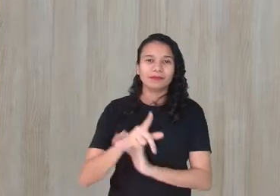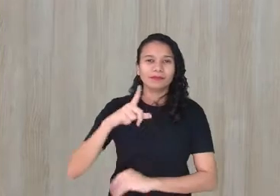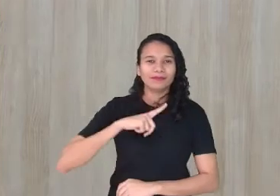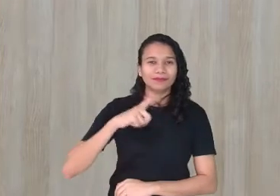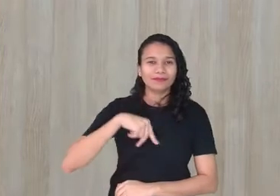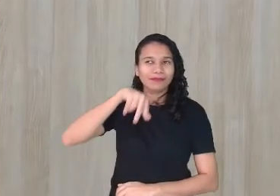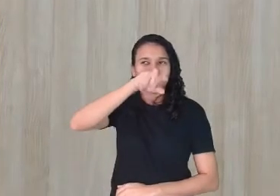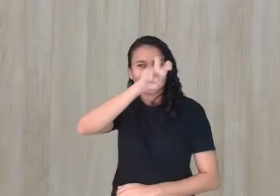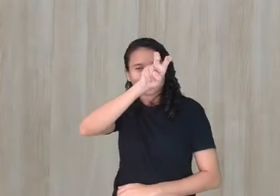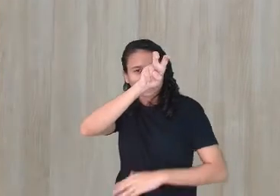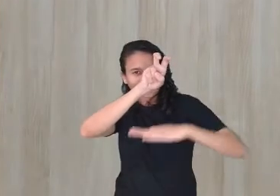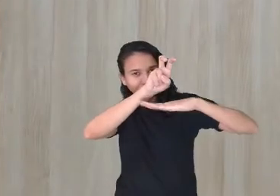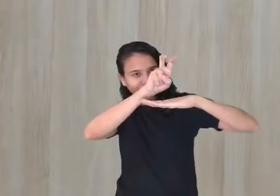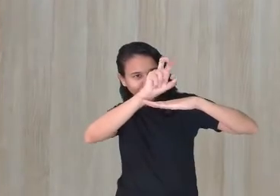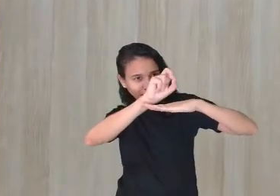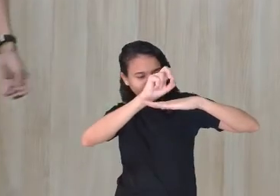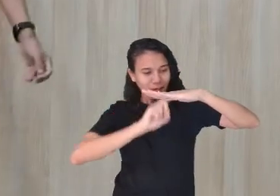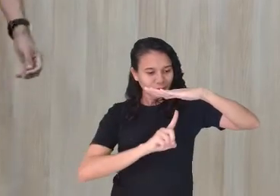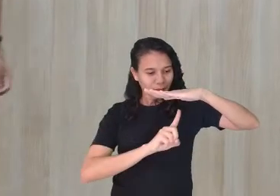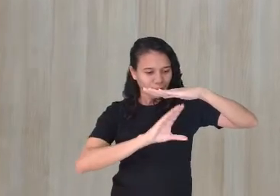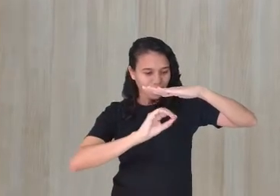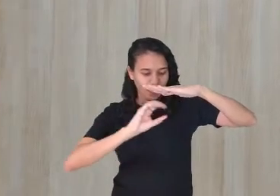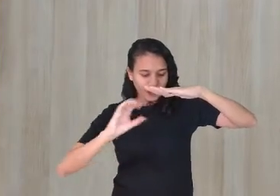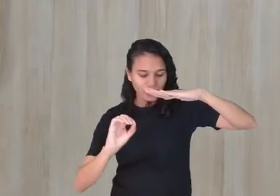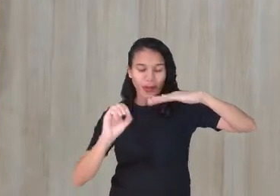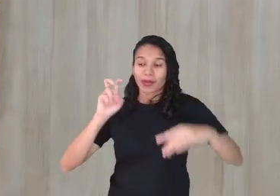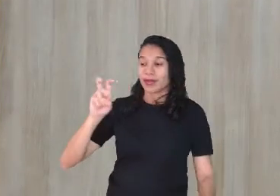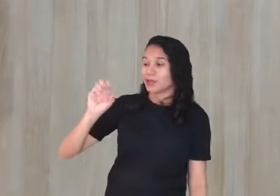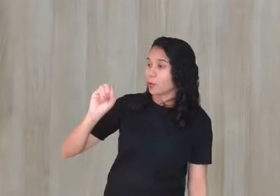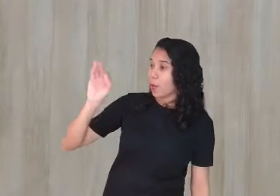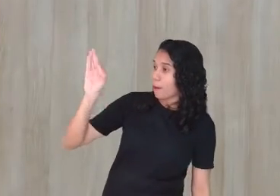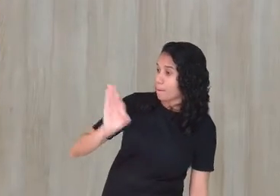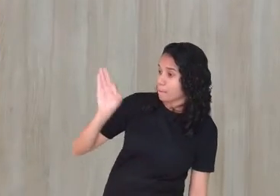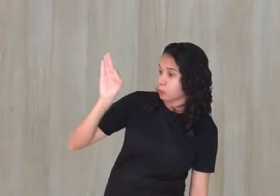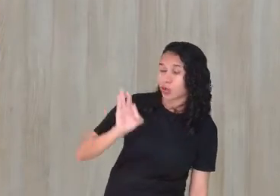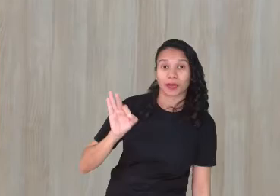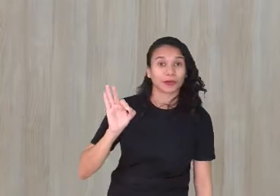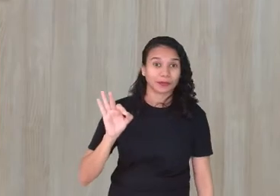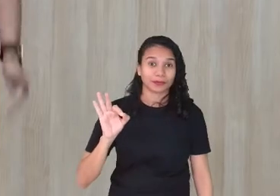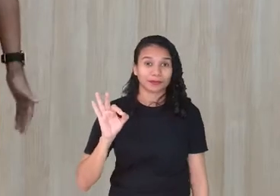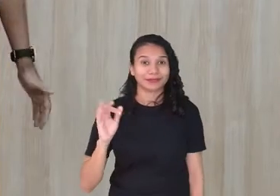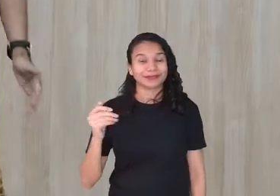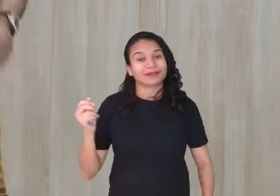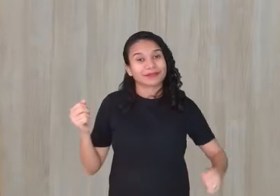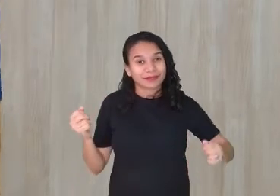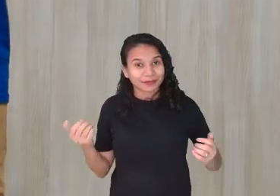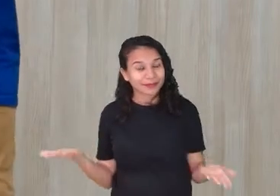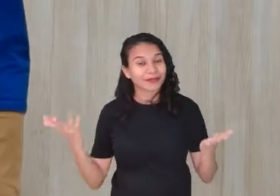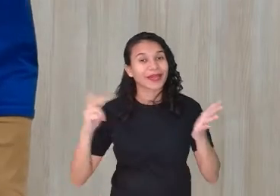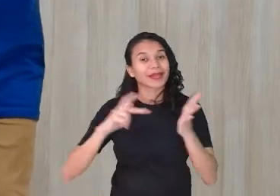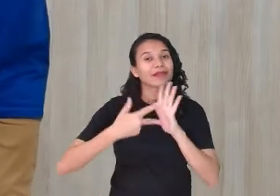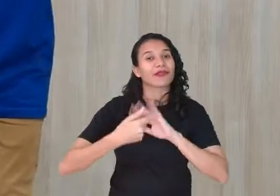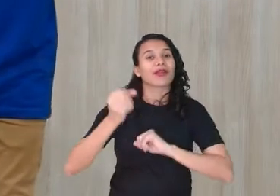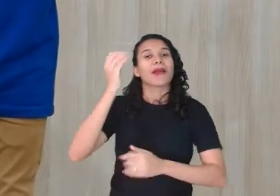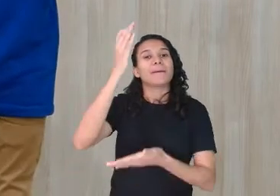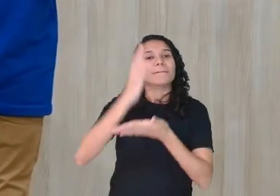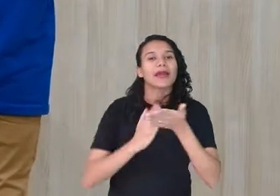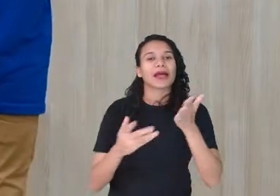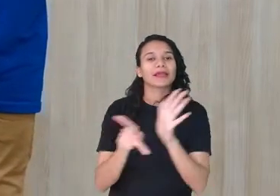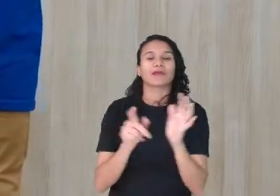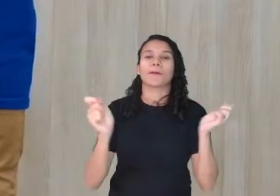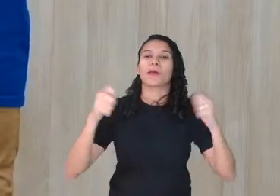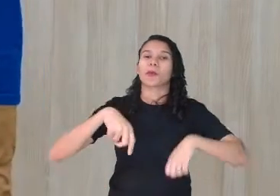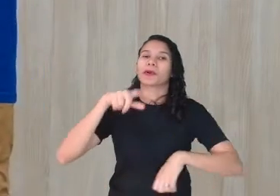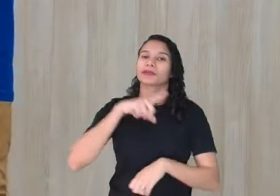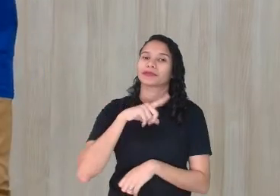50, e esse por 2 vai dar 100. Então, fica 50%, 50%, ou seja, metade das